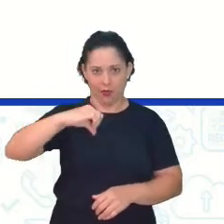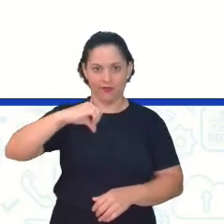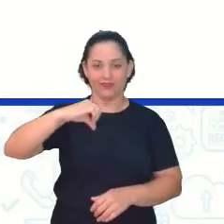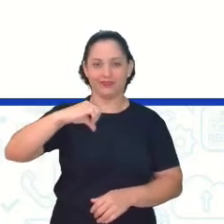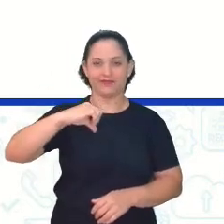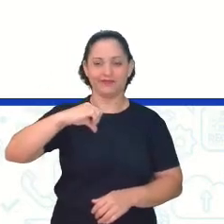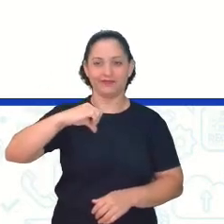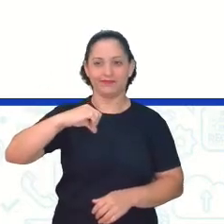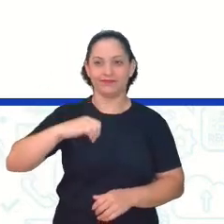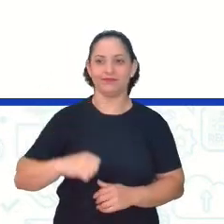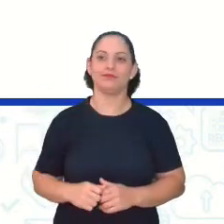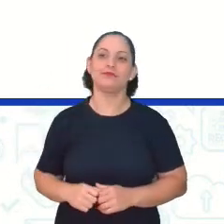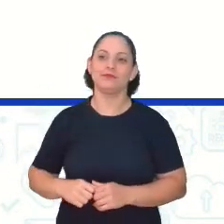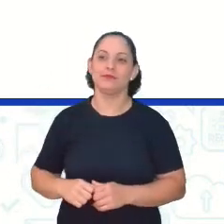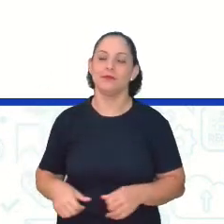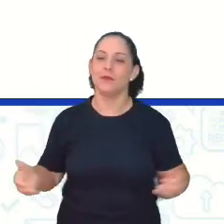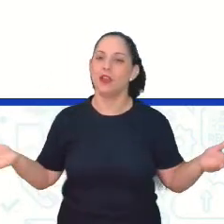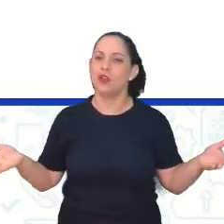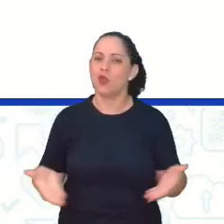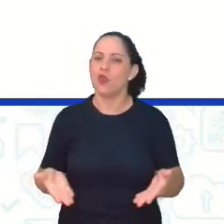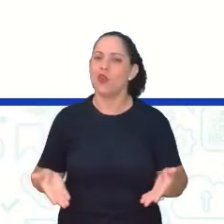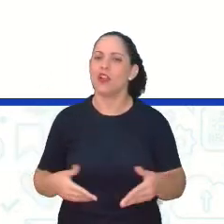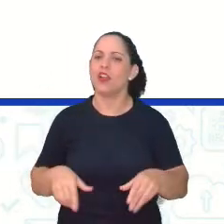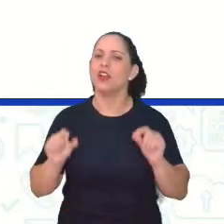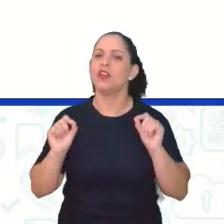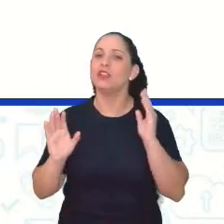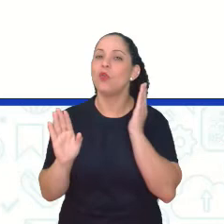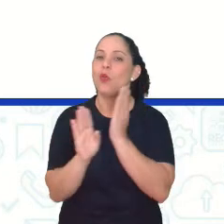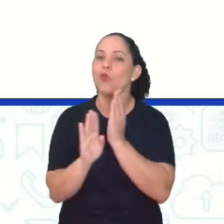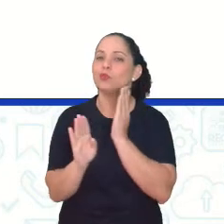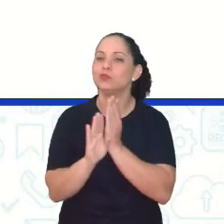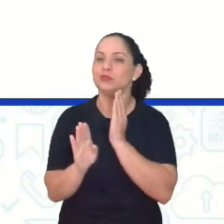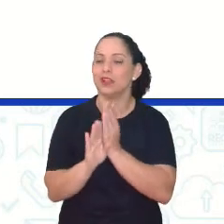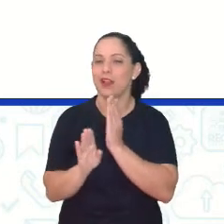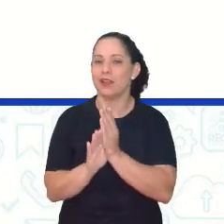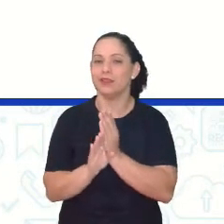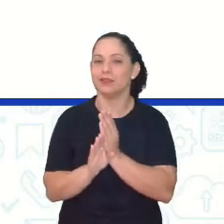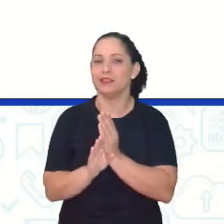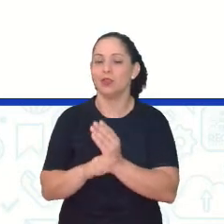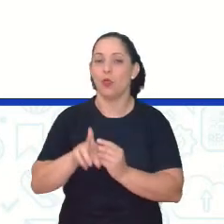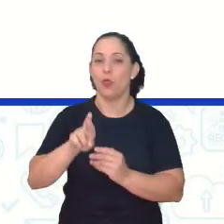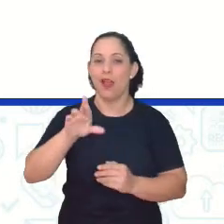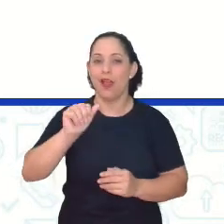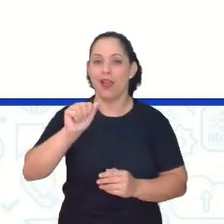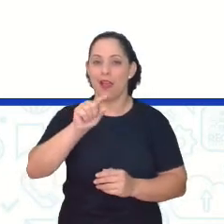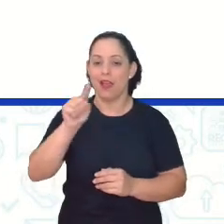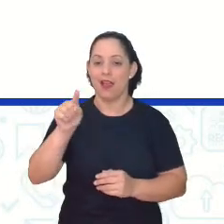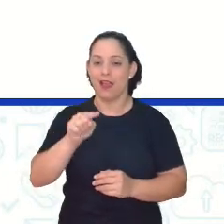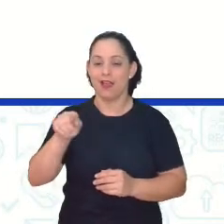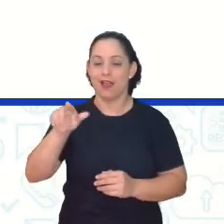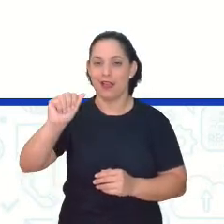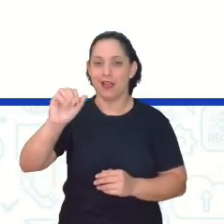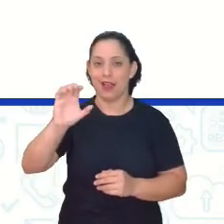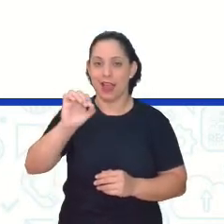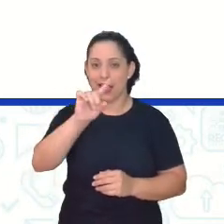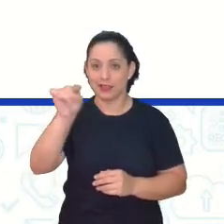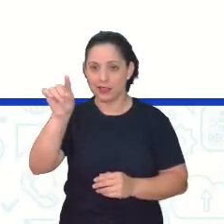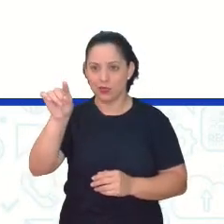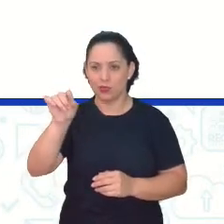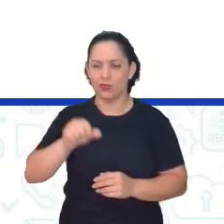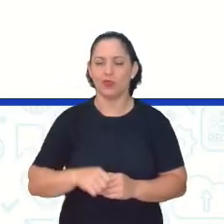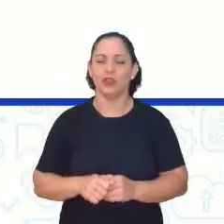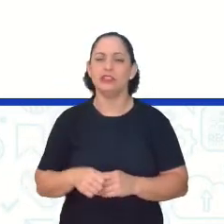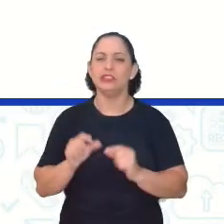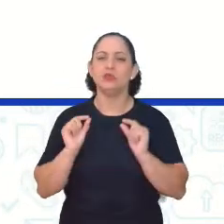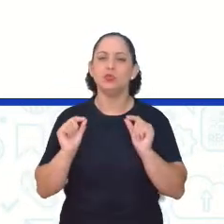gente vai encontrar uma razão irredutível, ou seja, simplificando para encontrar uma razão que não